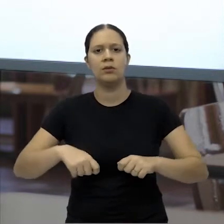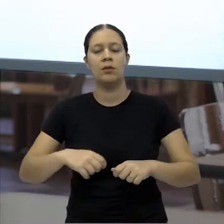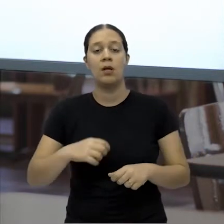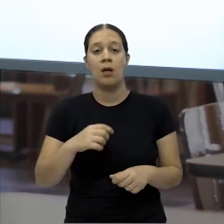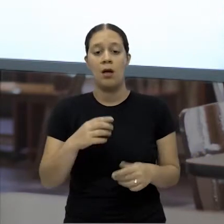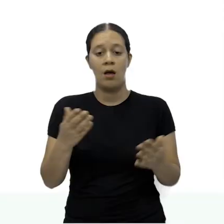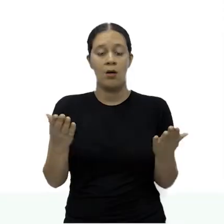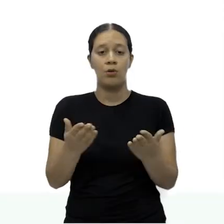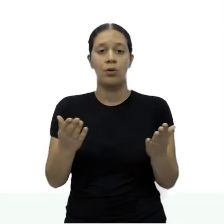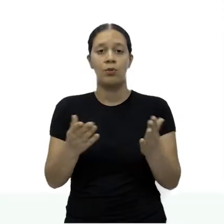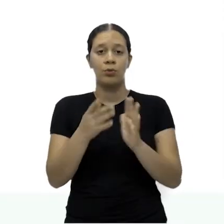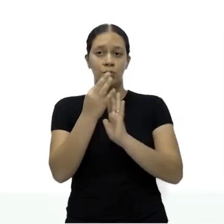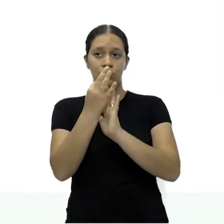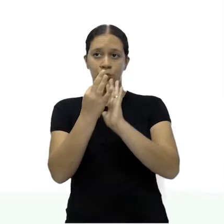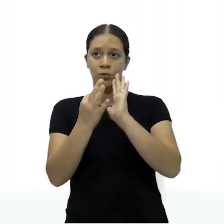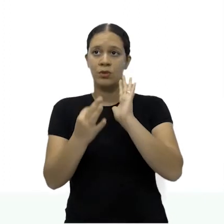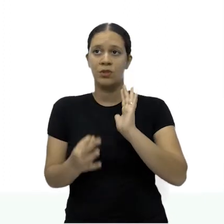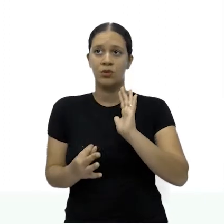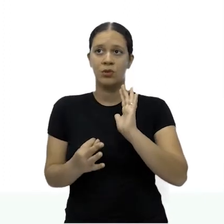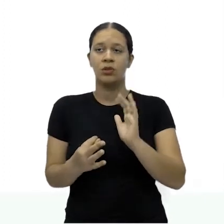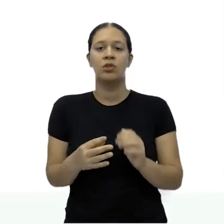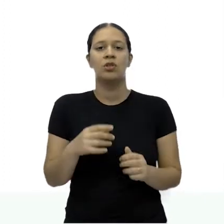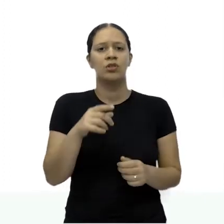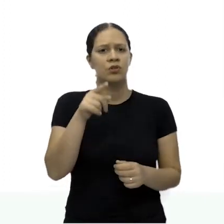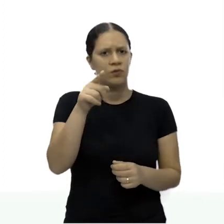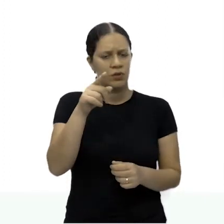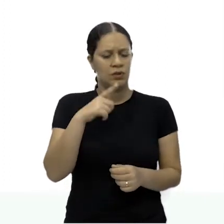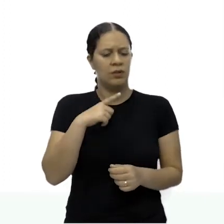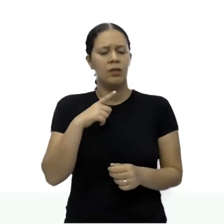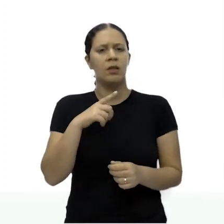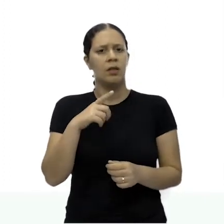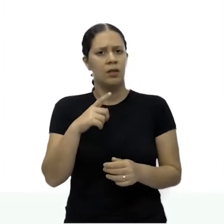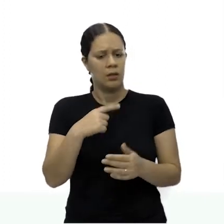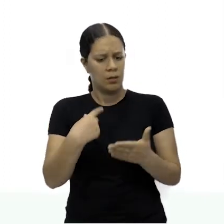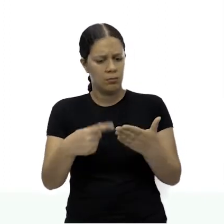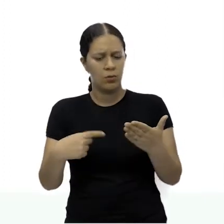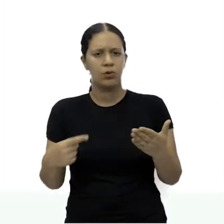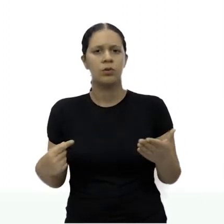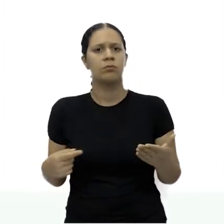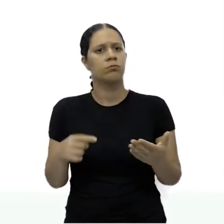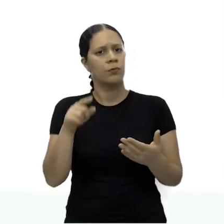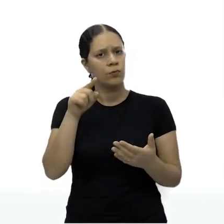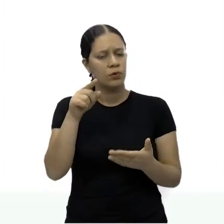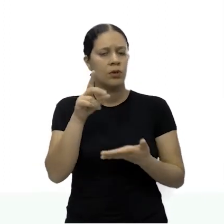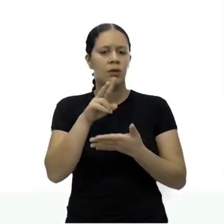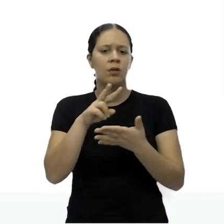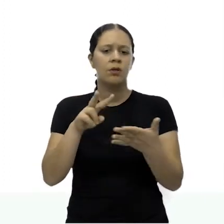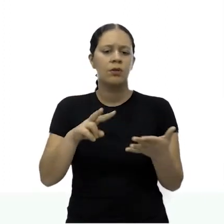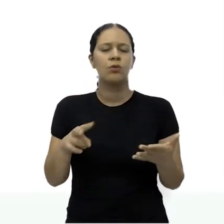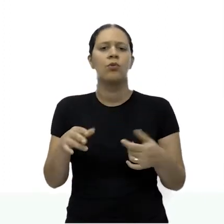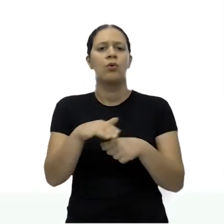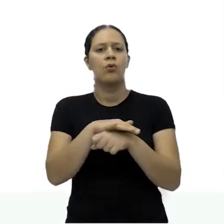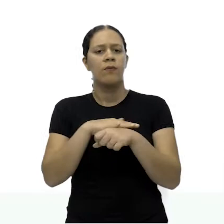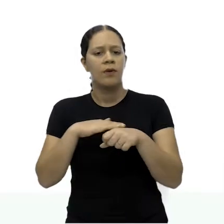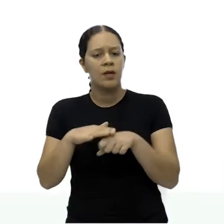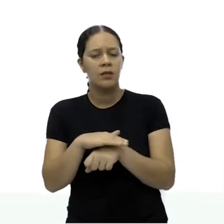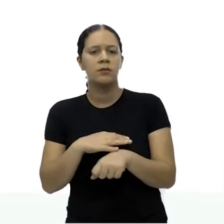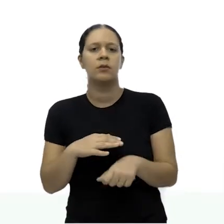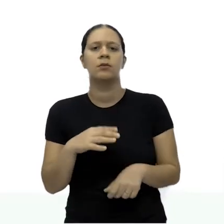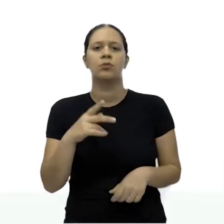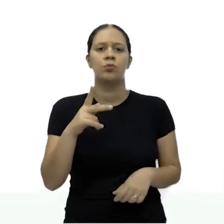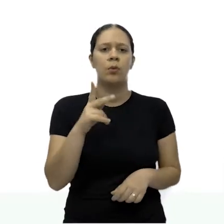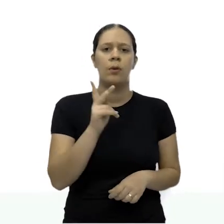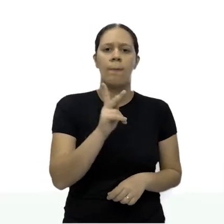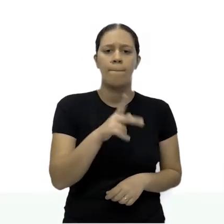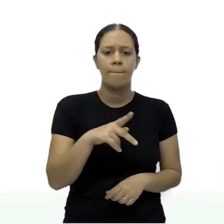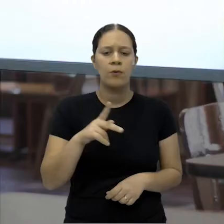O texto que vocês vão ver já, eu vou colocar aqui, está na tua apostila também. Então, dá uma lida, conversa com tua professora